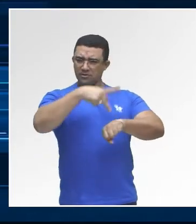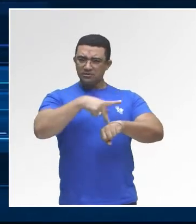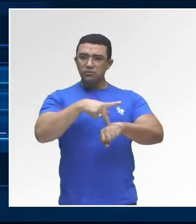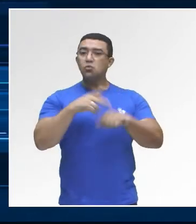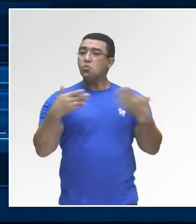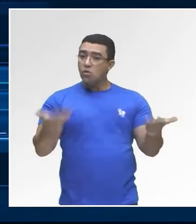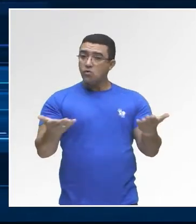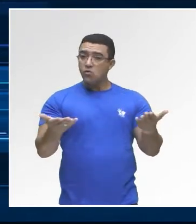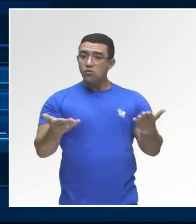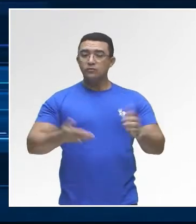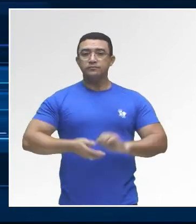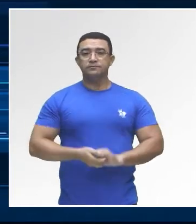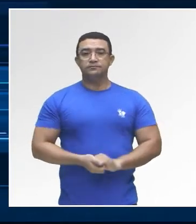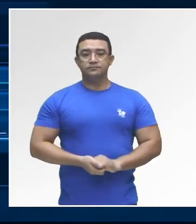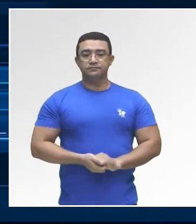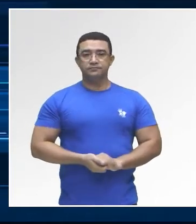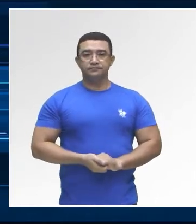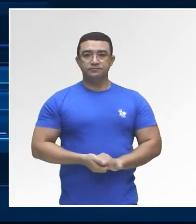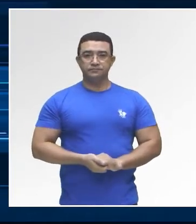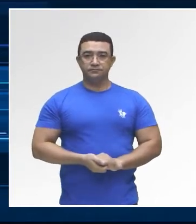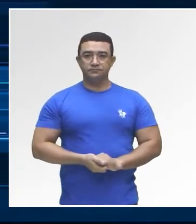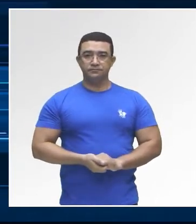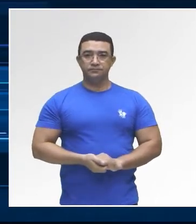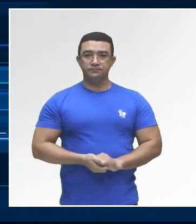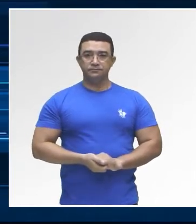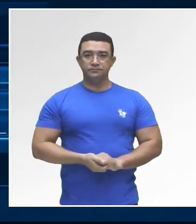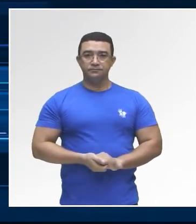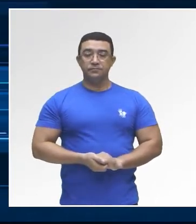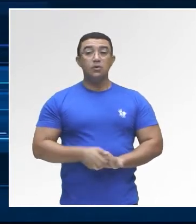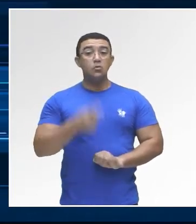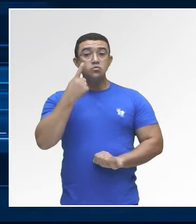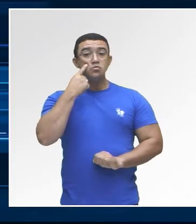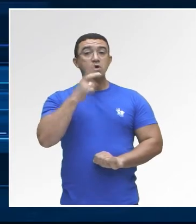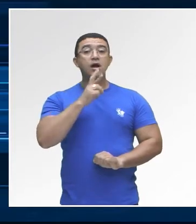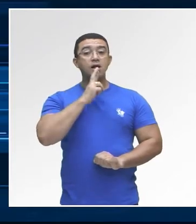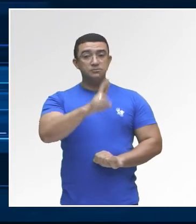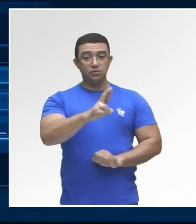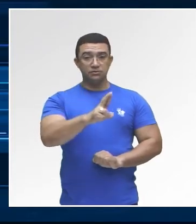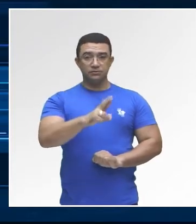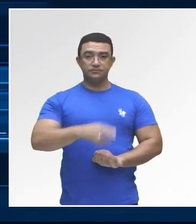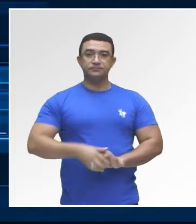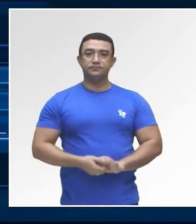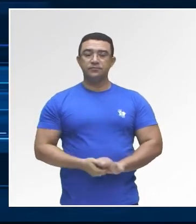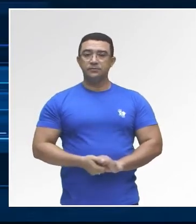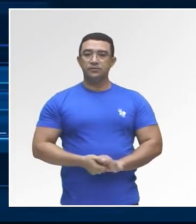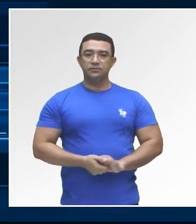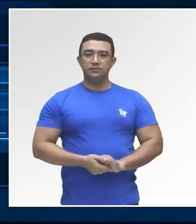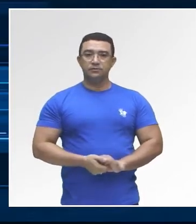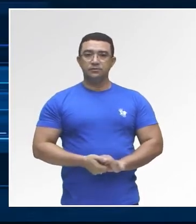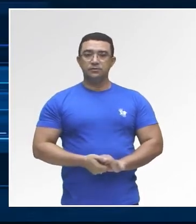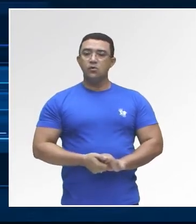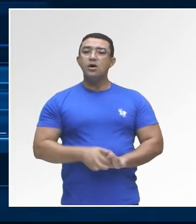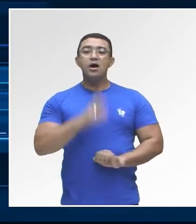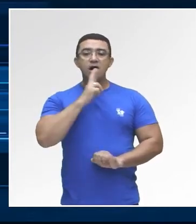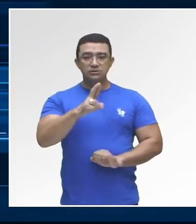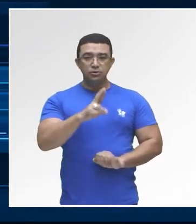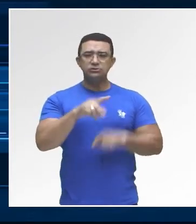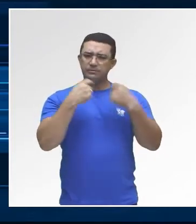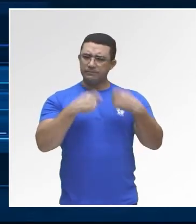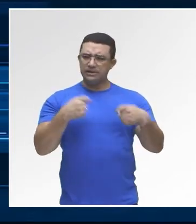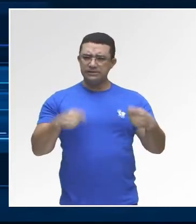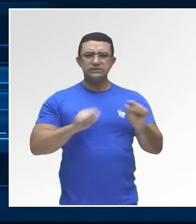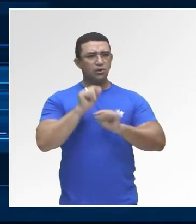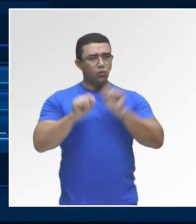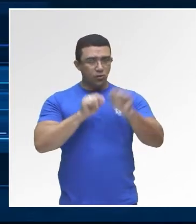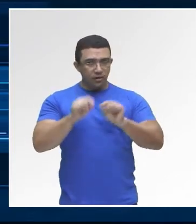nacionalidade? Perguntei primeiro do país, agora a nacionalidade. Vamos ver aqui a resposta junto comigo, né? Para ela responder, o que ela